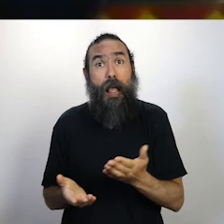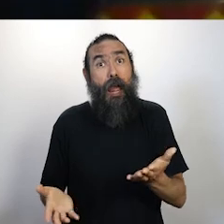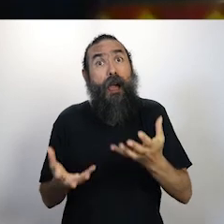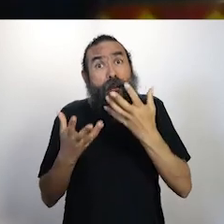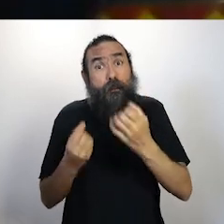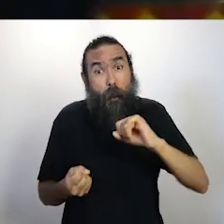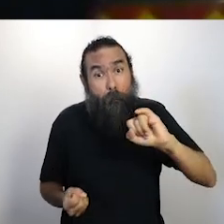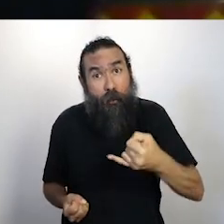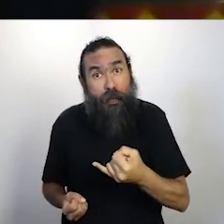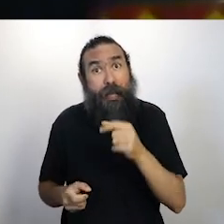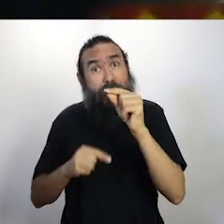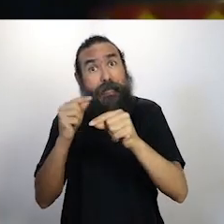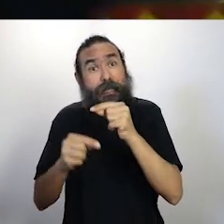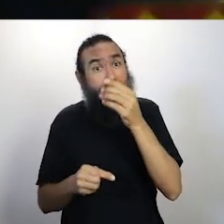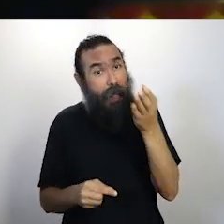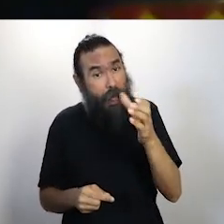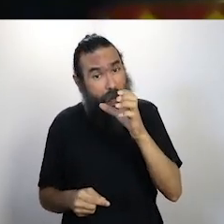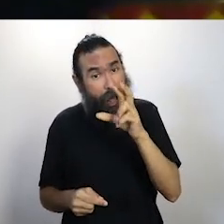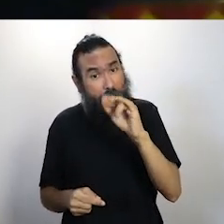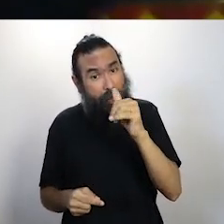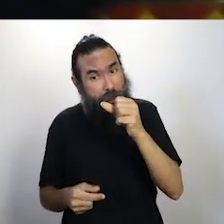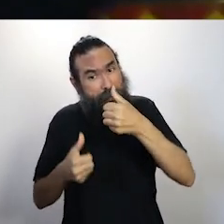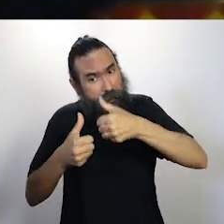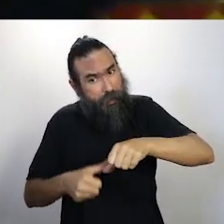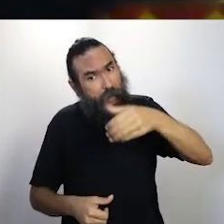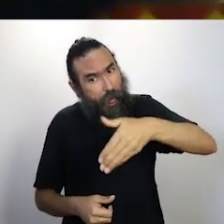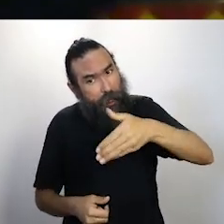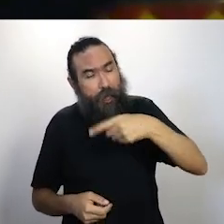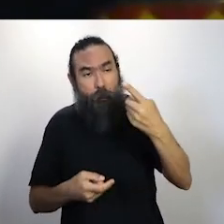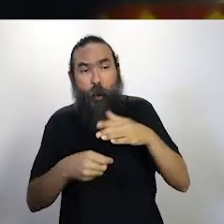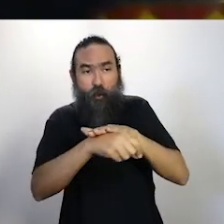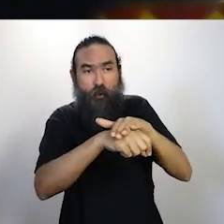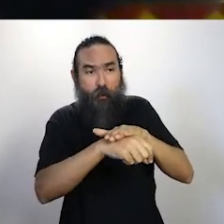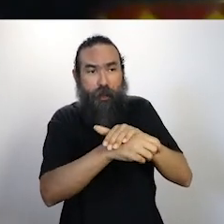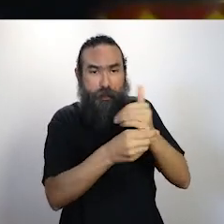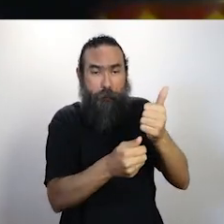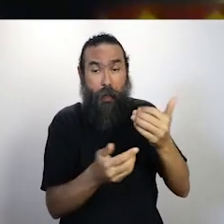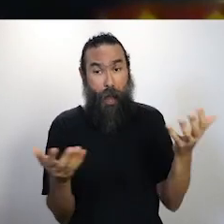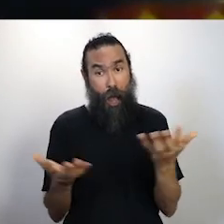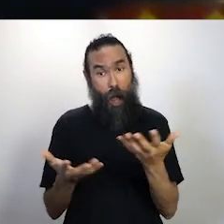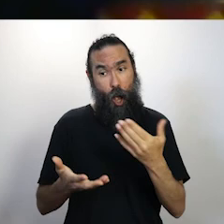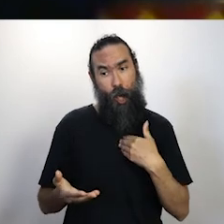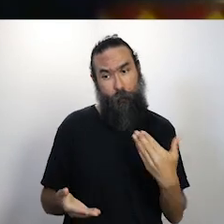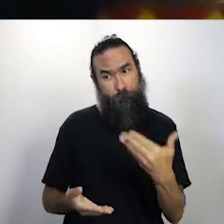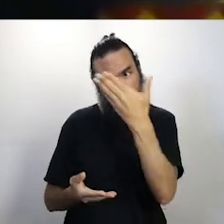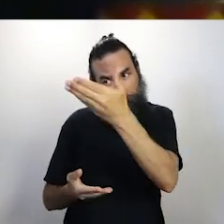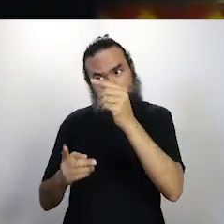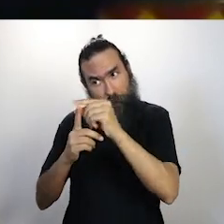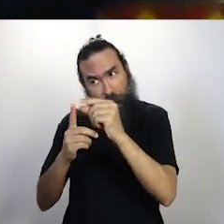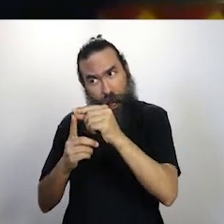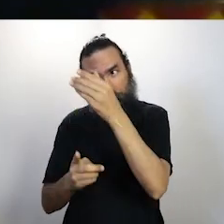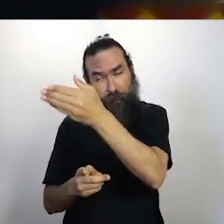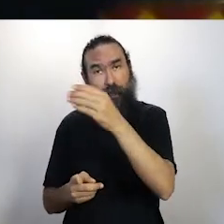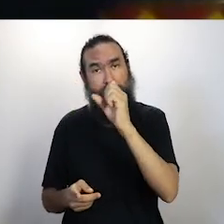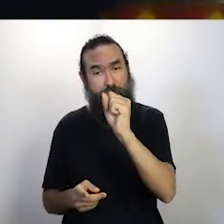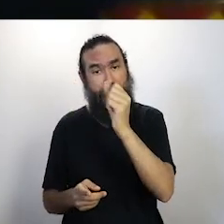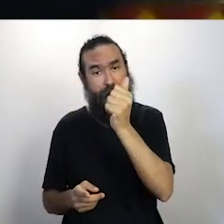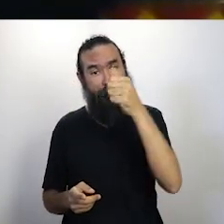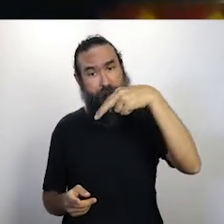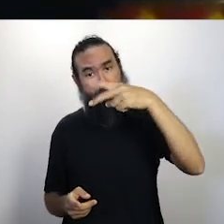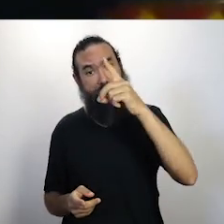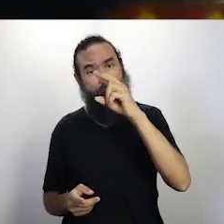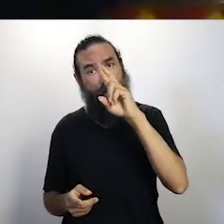eu vou passar para o Sandro agora e aí eu vou abrir para três perguntas quem quiser perguntar se